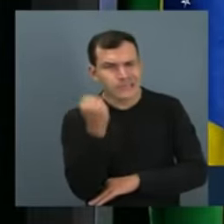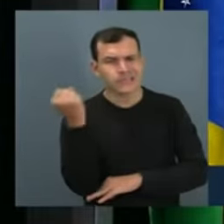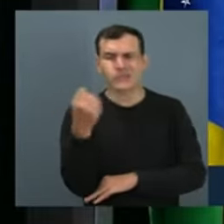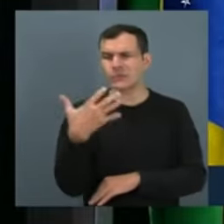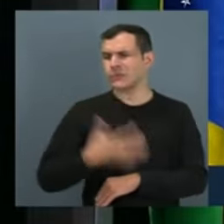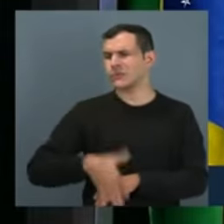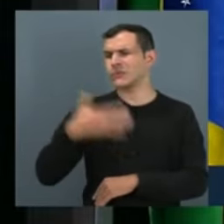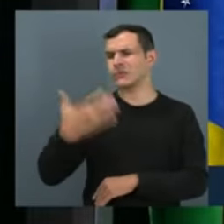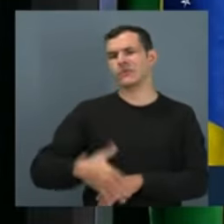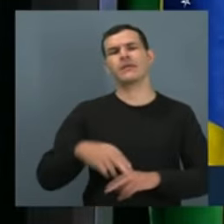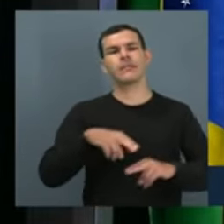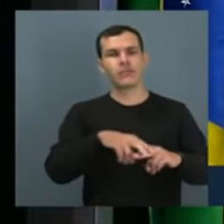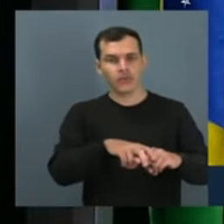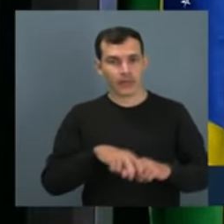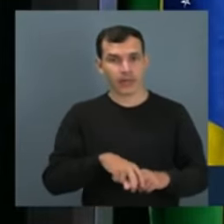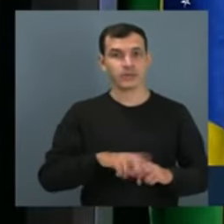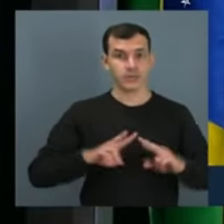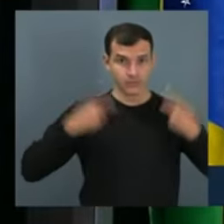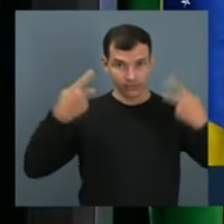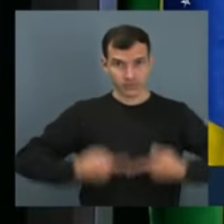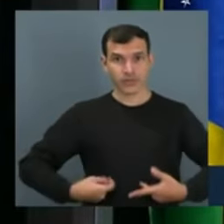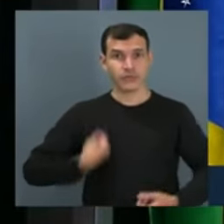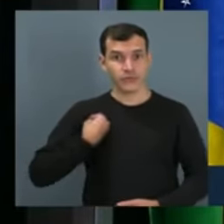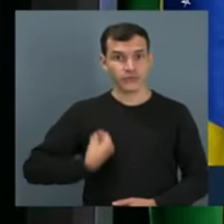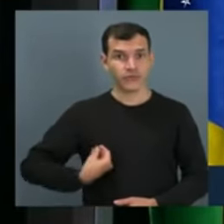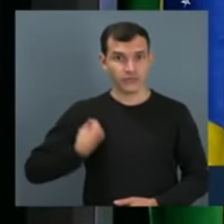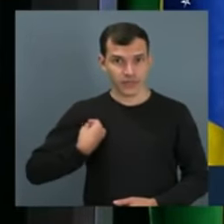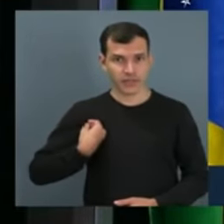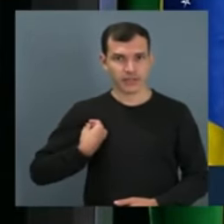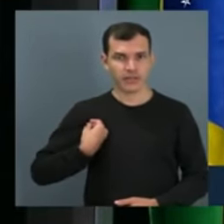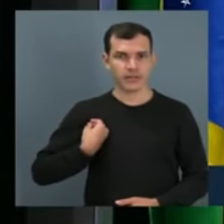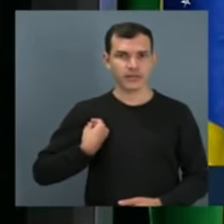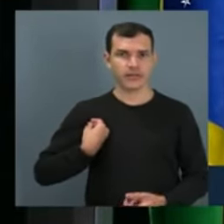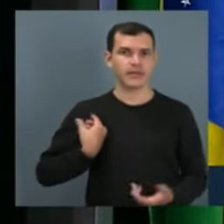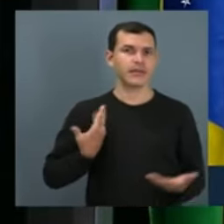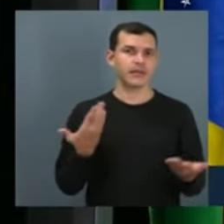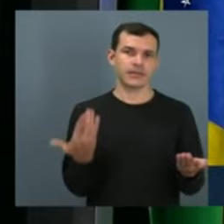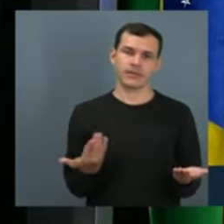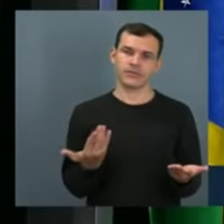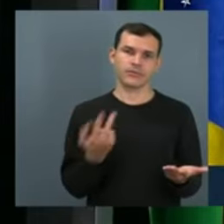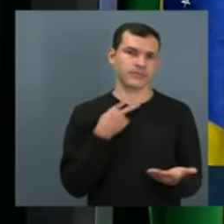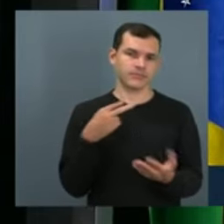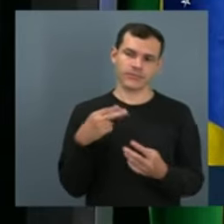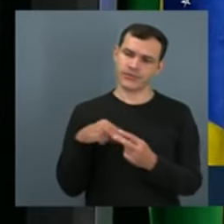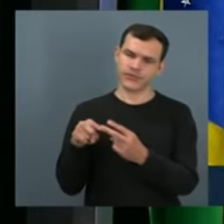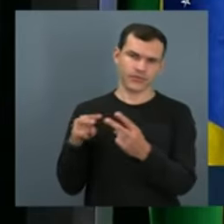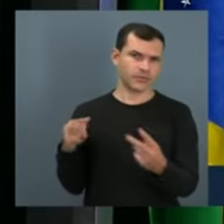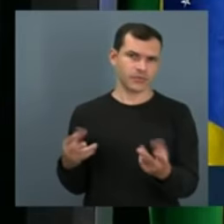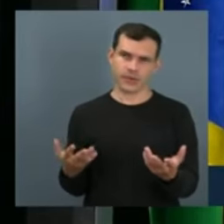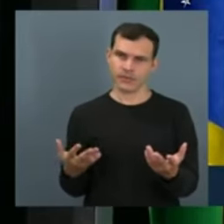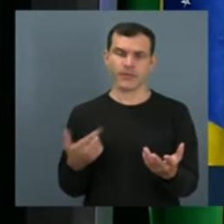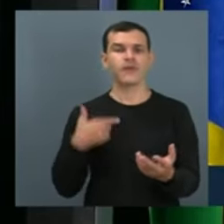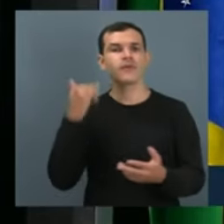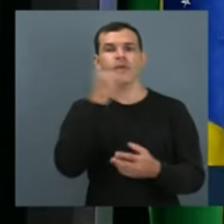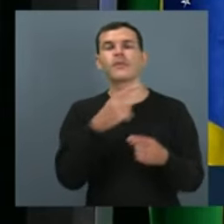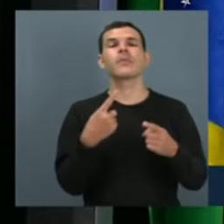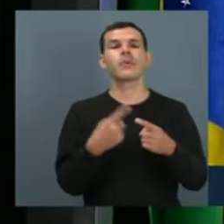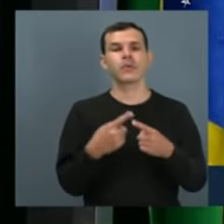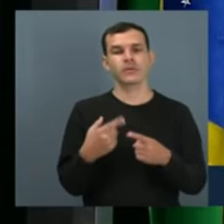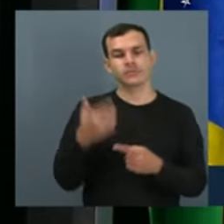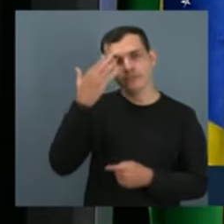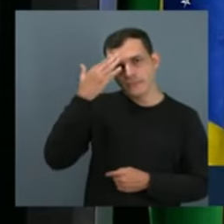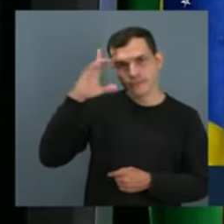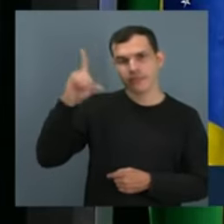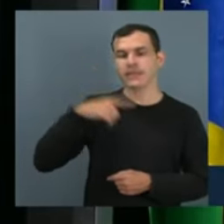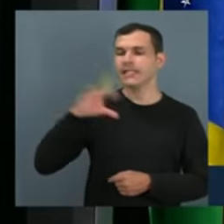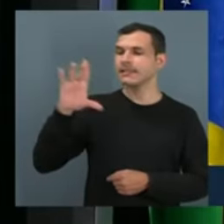à dignidade da vida humana, não sejam considerados votos virtuais. Digo isso porque, graças a Deus, a ciência evolui a favor